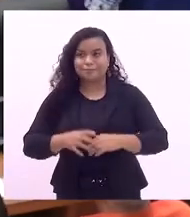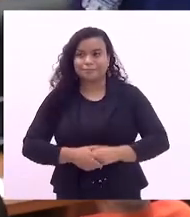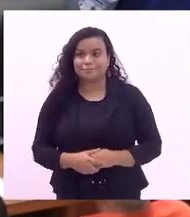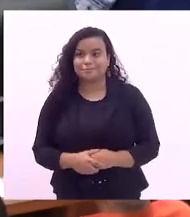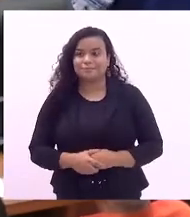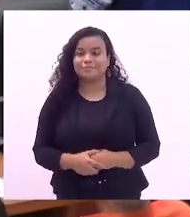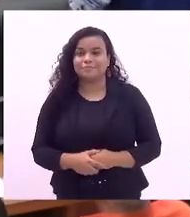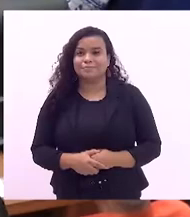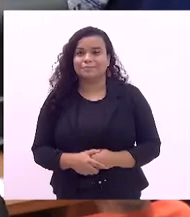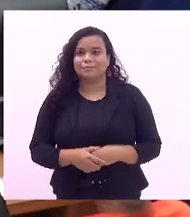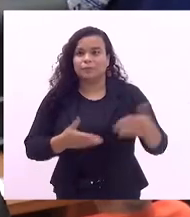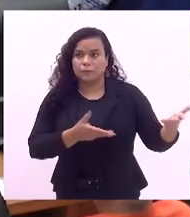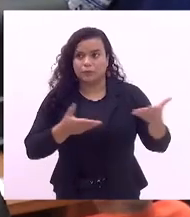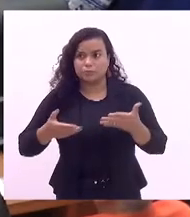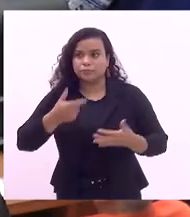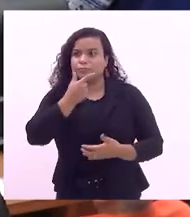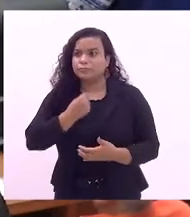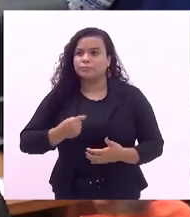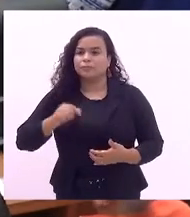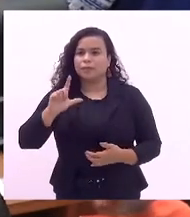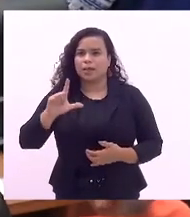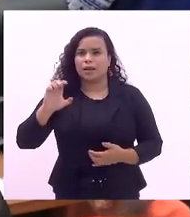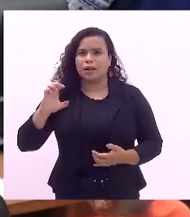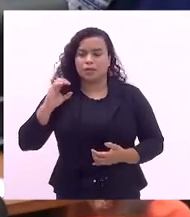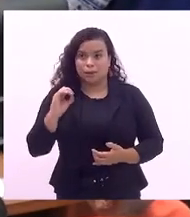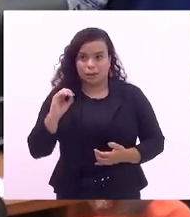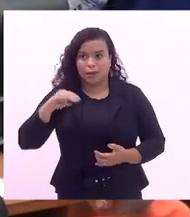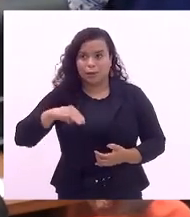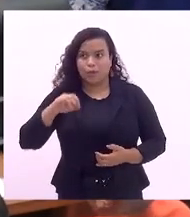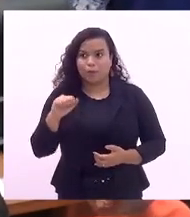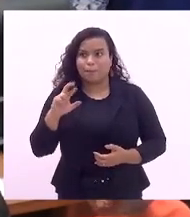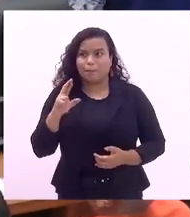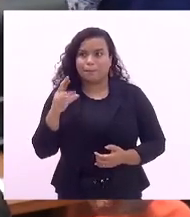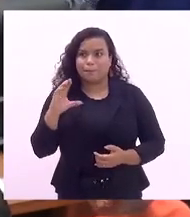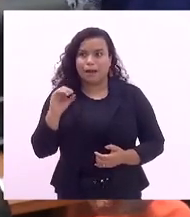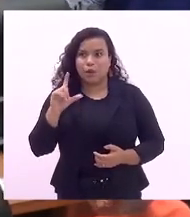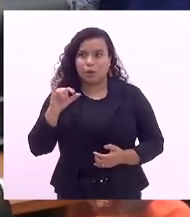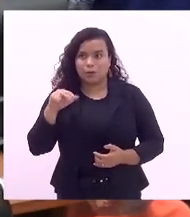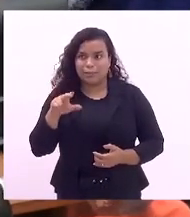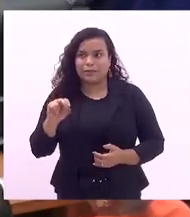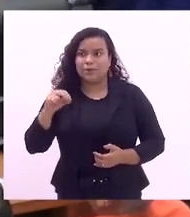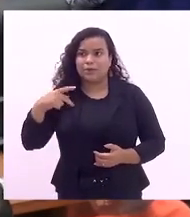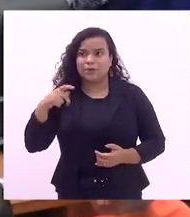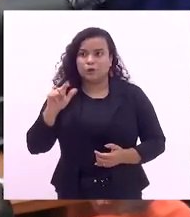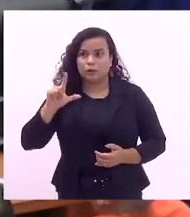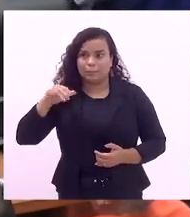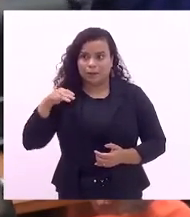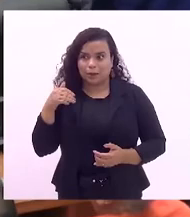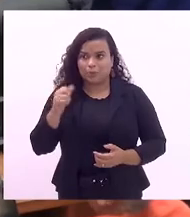então convida o senhor Léo Marcolino em Palmas